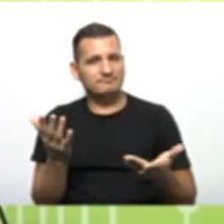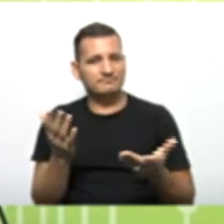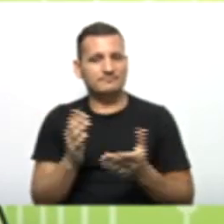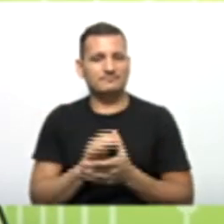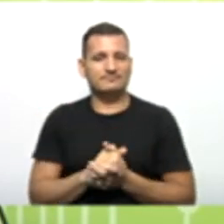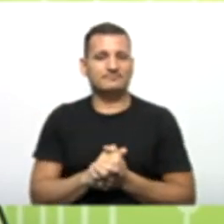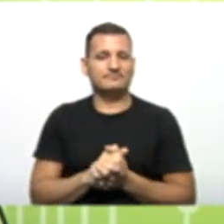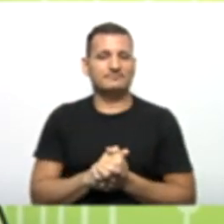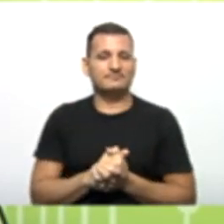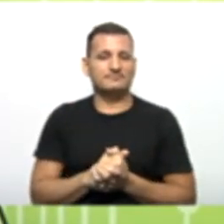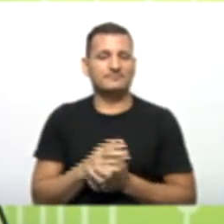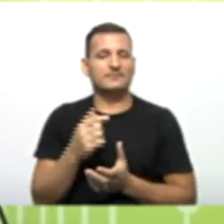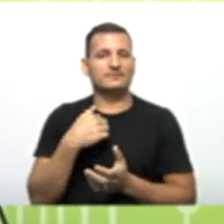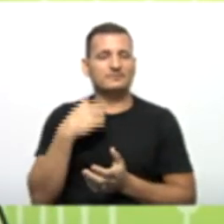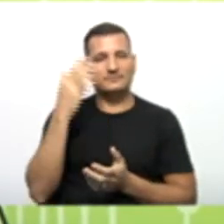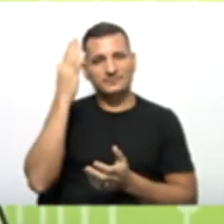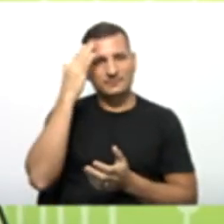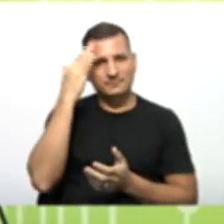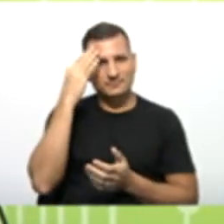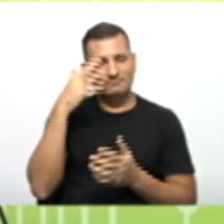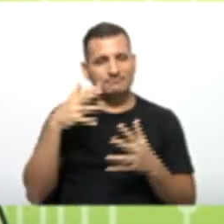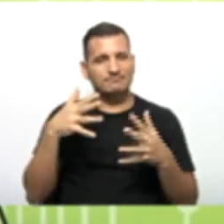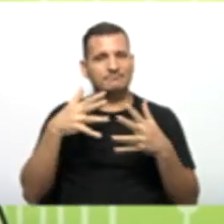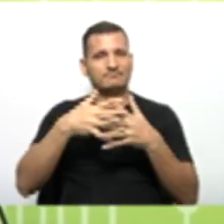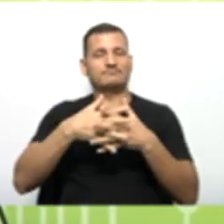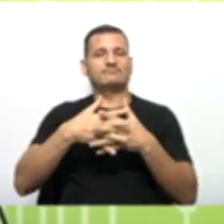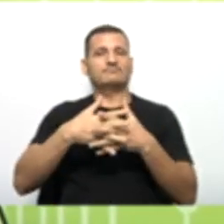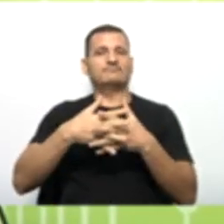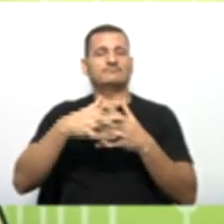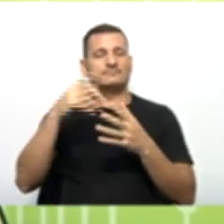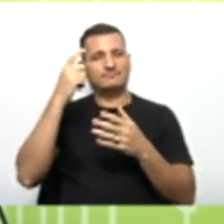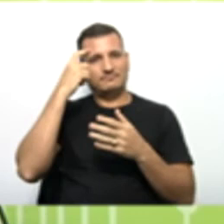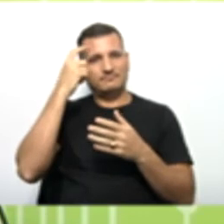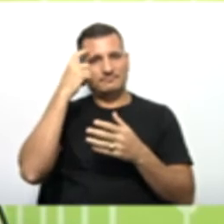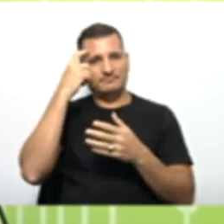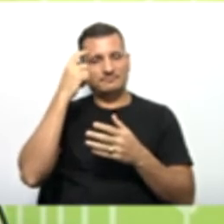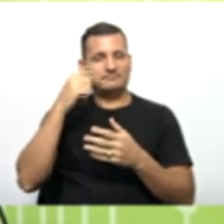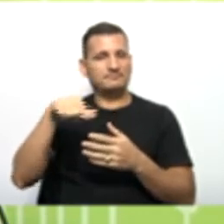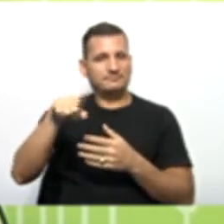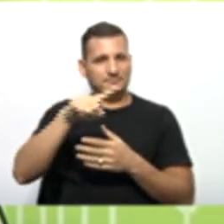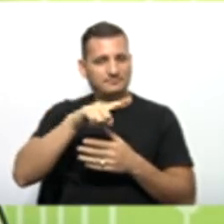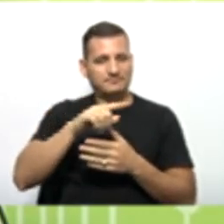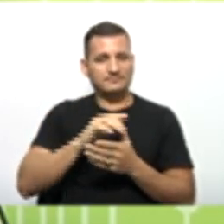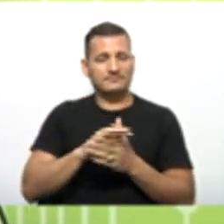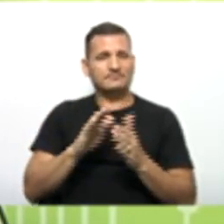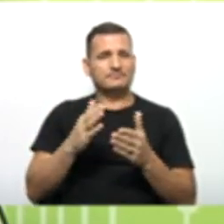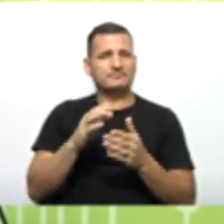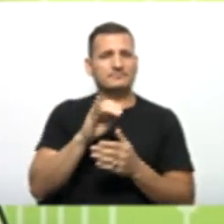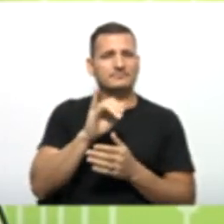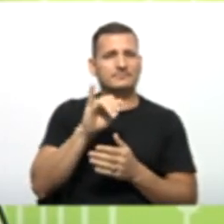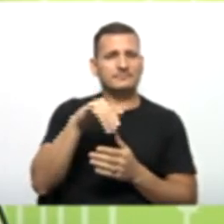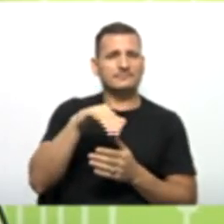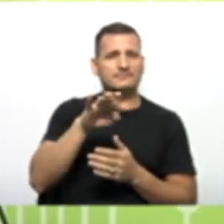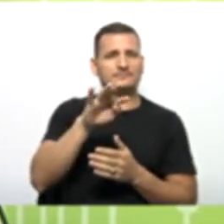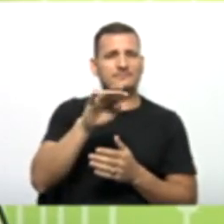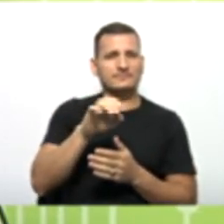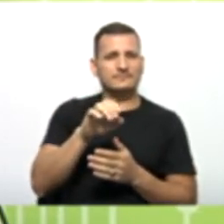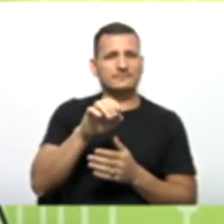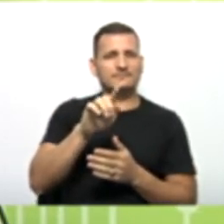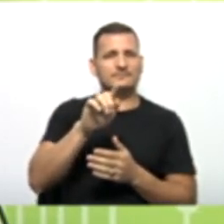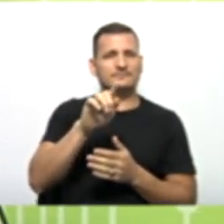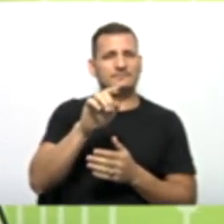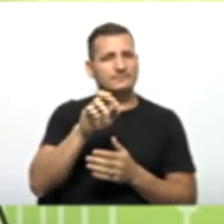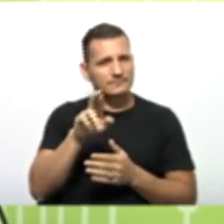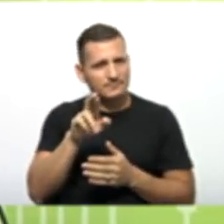sabia que isso ia confundir um pouco a cabeça de vocês certo mas entende em inglês